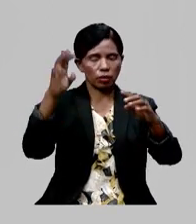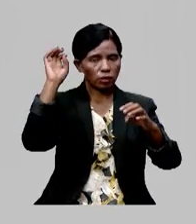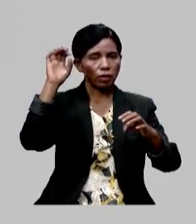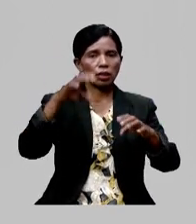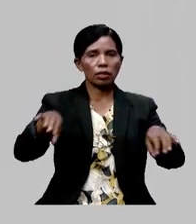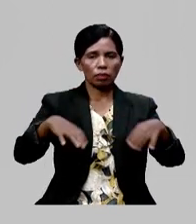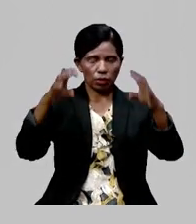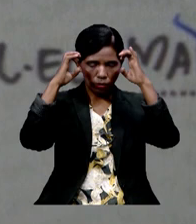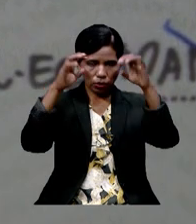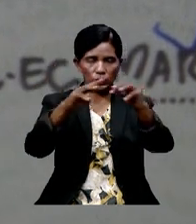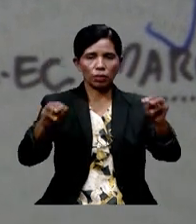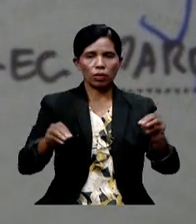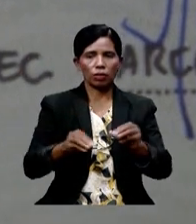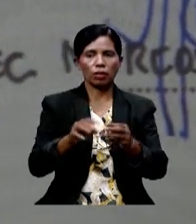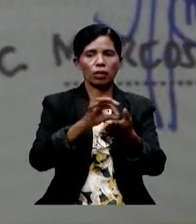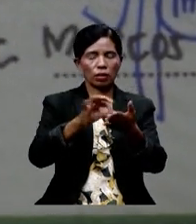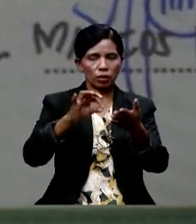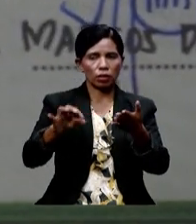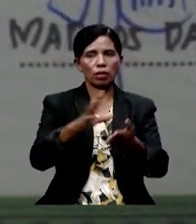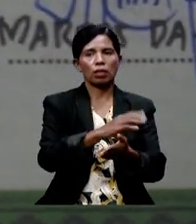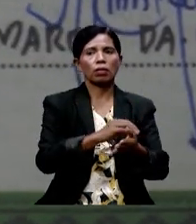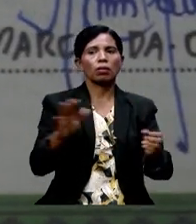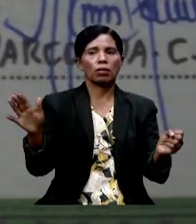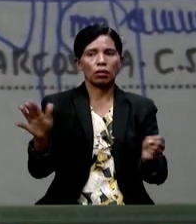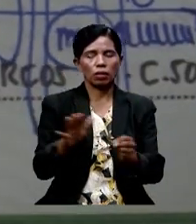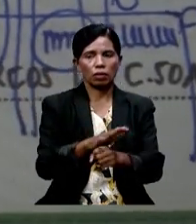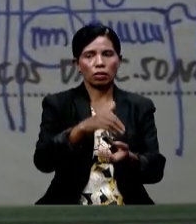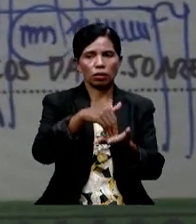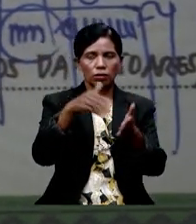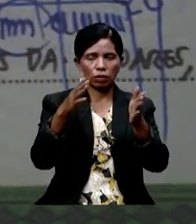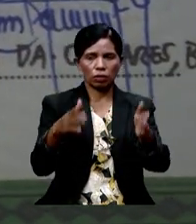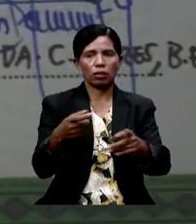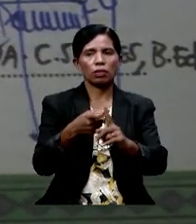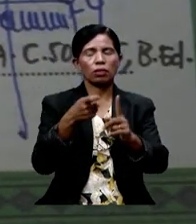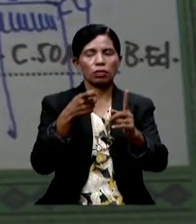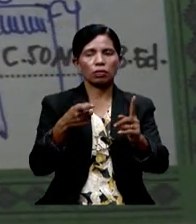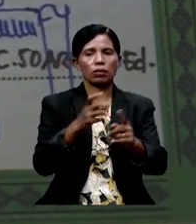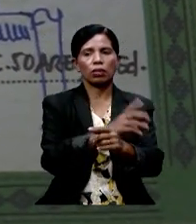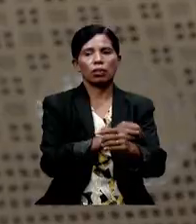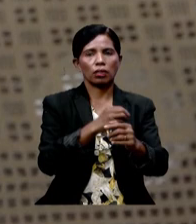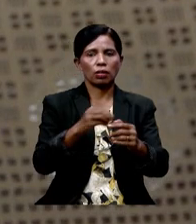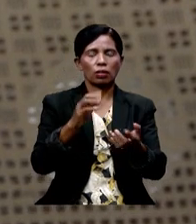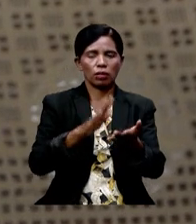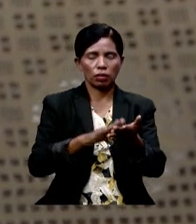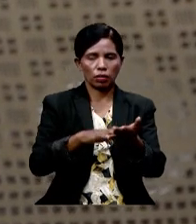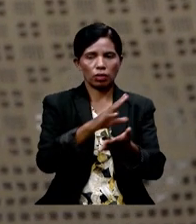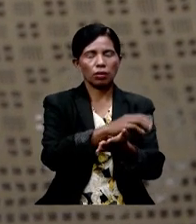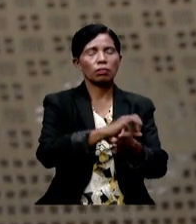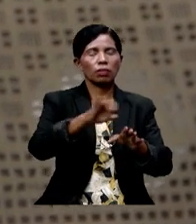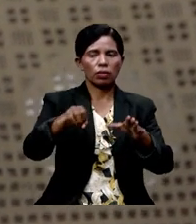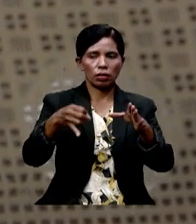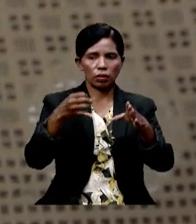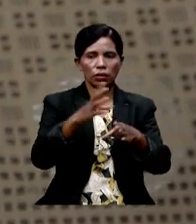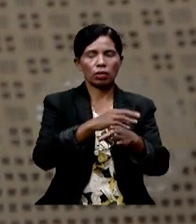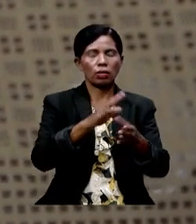Nian, ato assina diploma completação estudante Sira, os ensino básico, ensino secundário geral, no